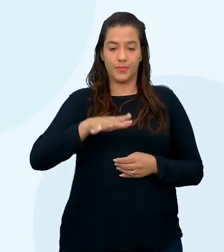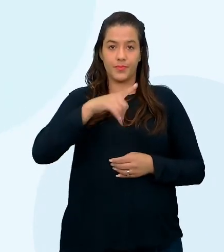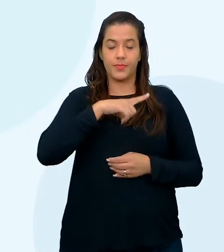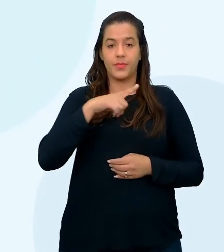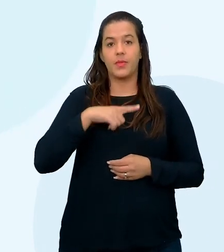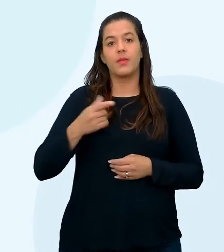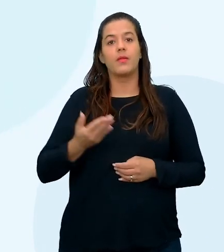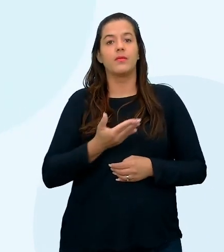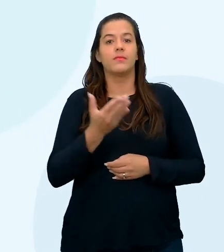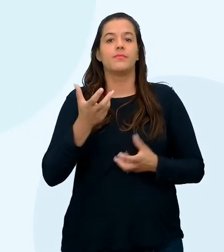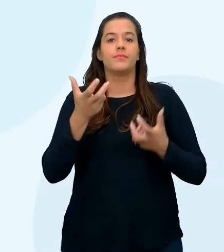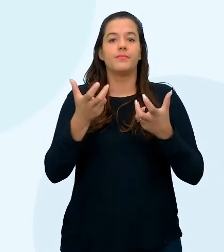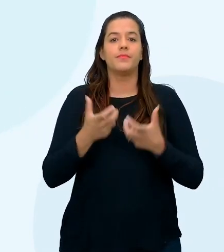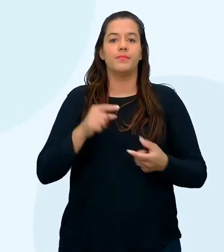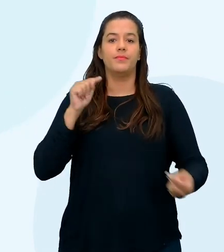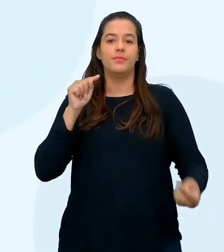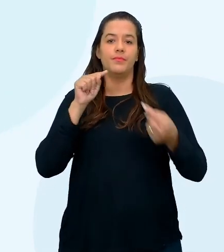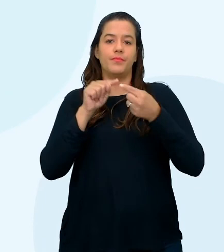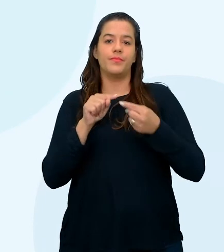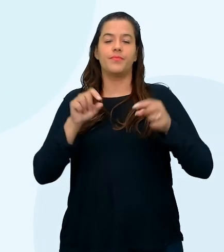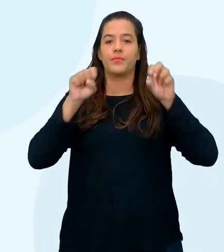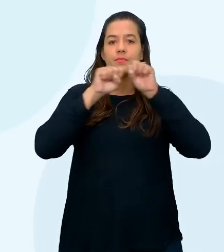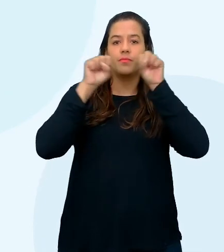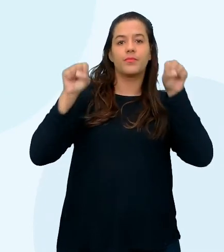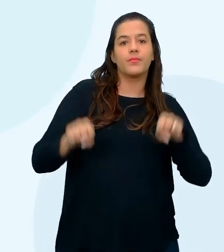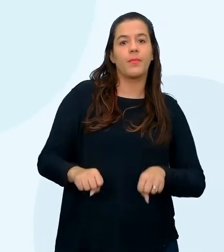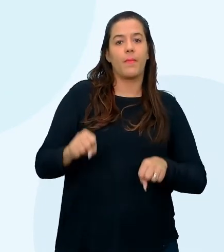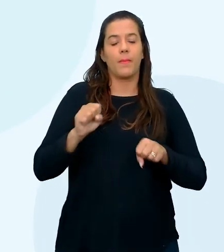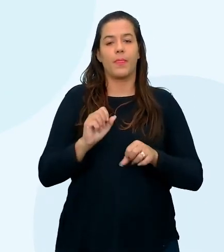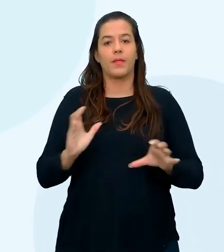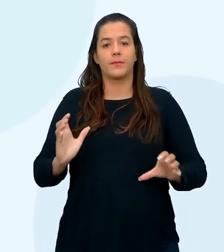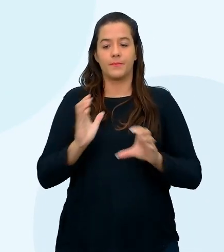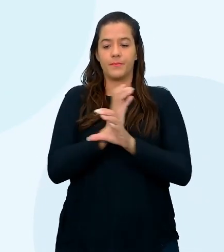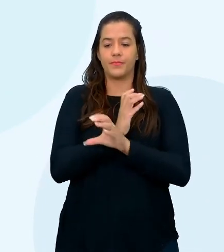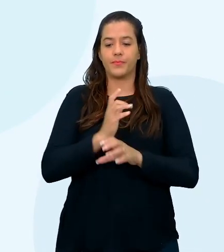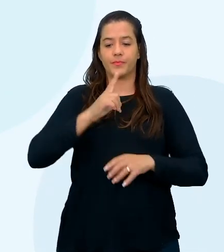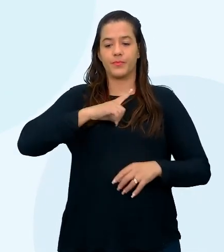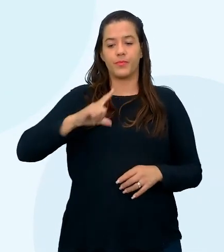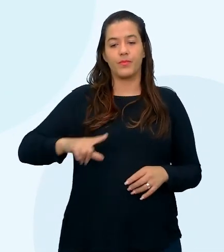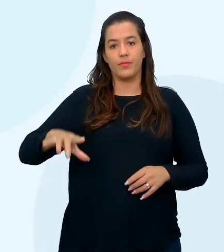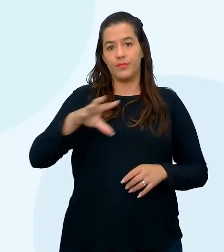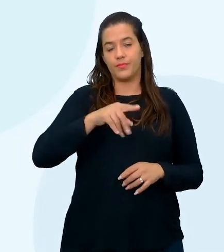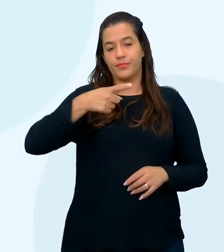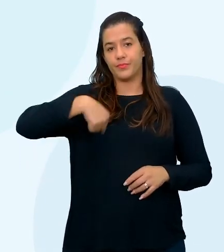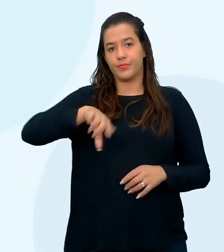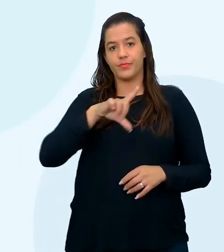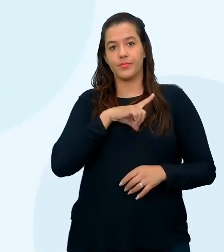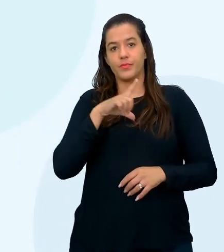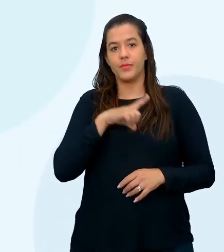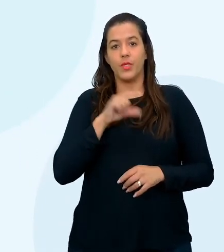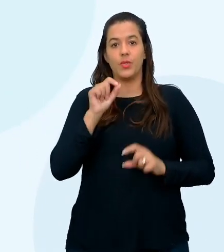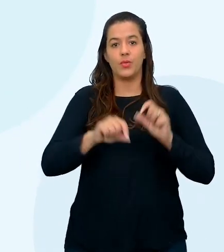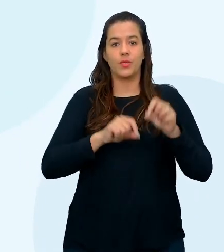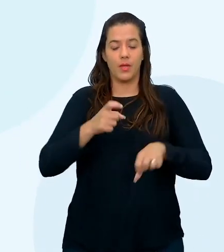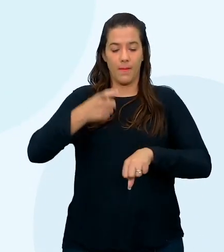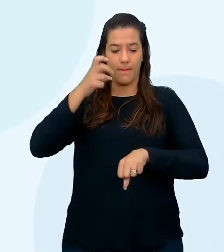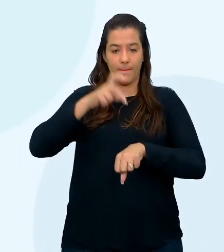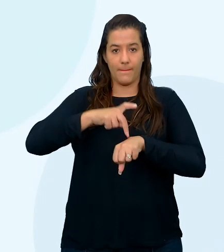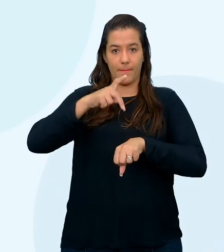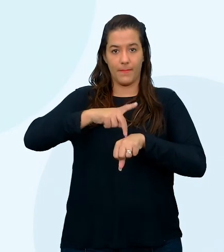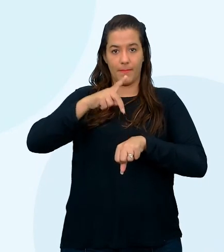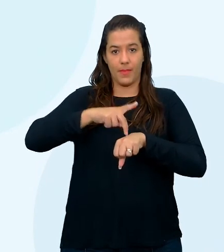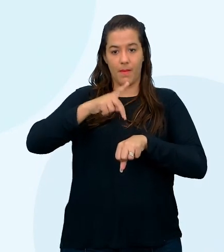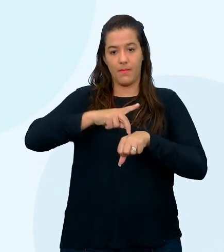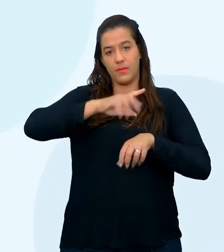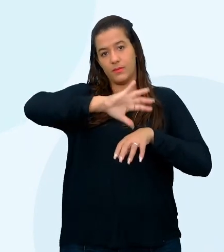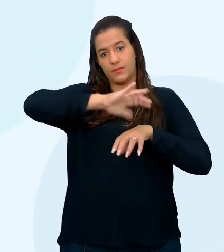fim de formar esses sistemas mais complexos, onde nós temos a formação da rocha em si,